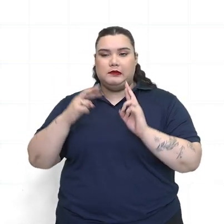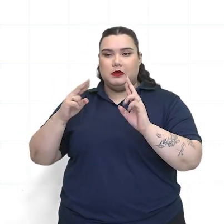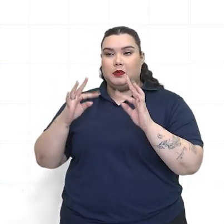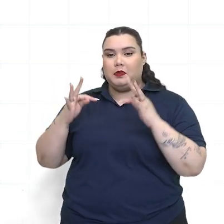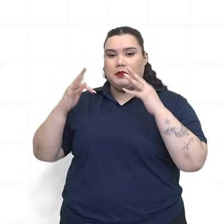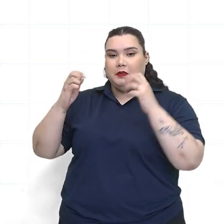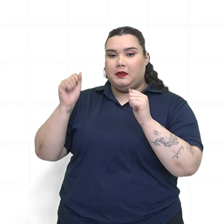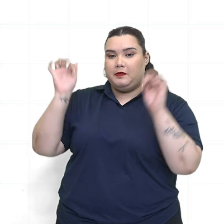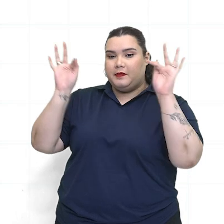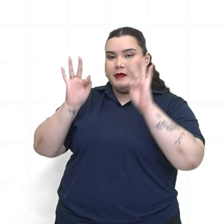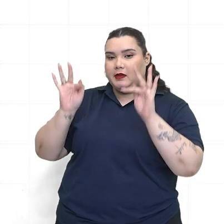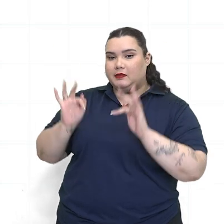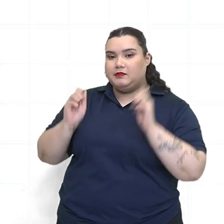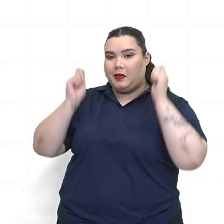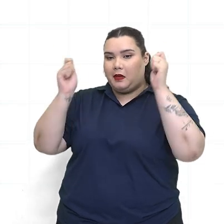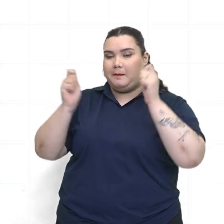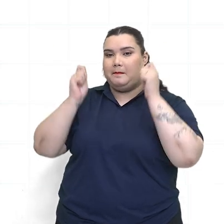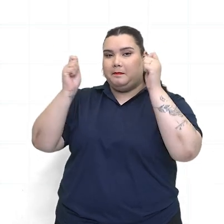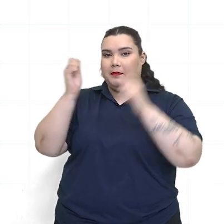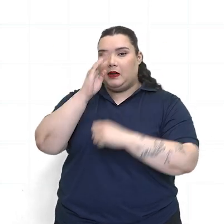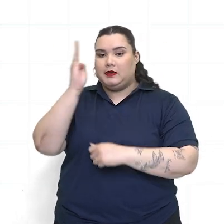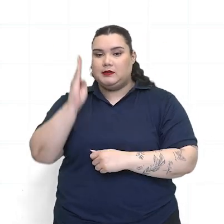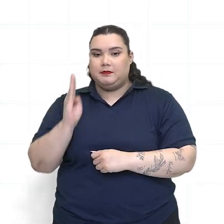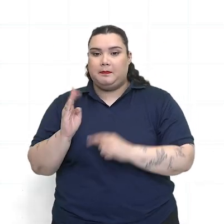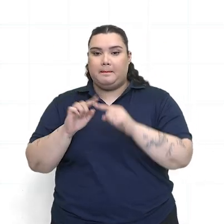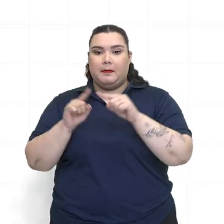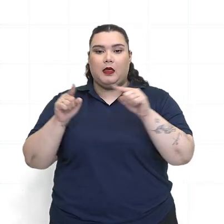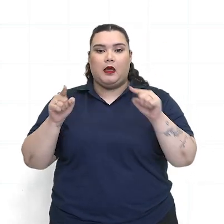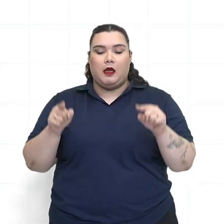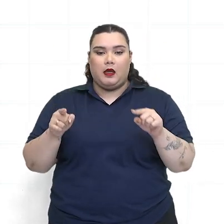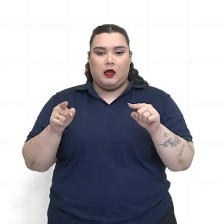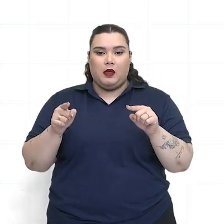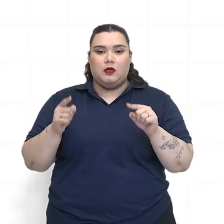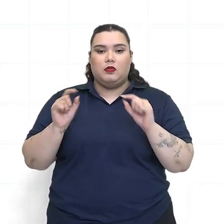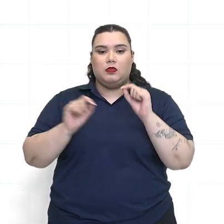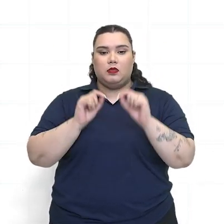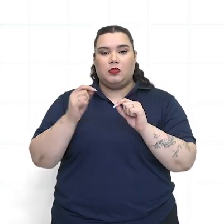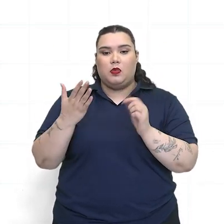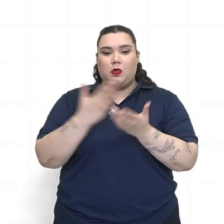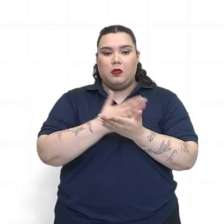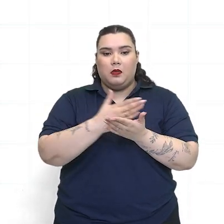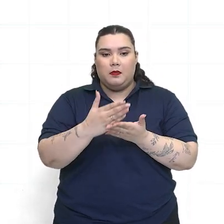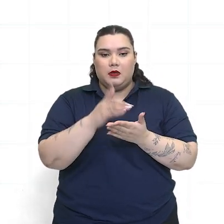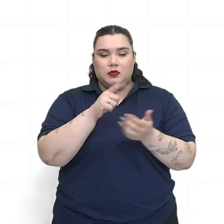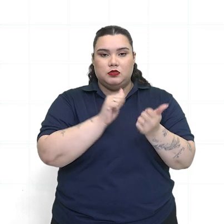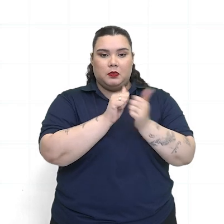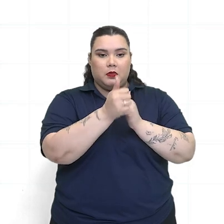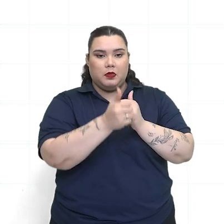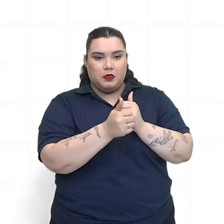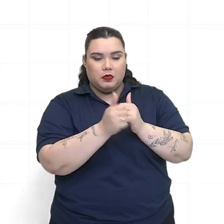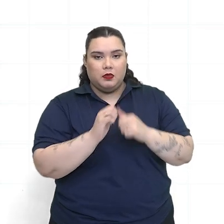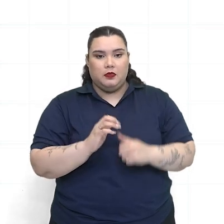alegre, feliz para torcer pelo Brasil. Só que a realidade, quando chega os jogos, o que acontece?